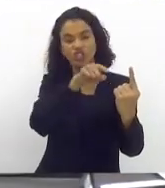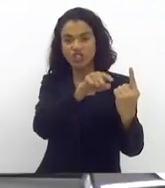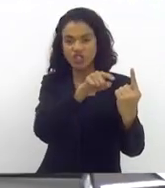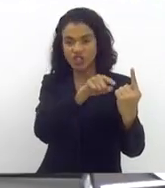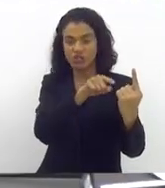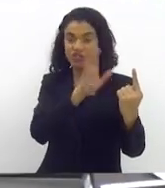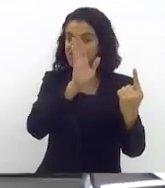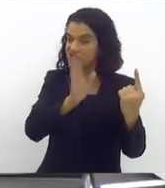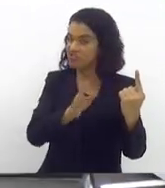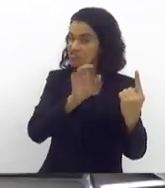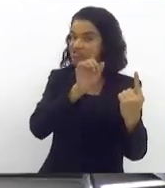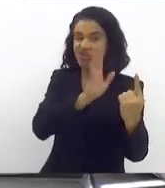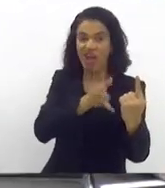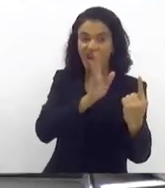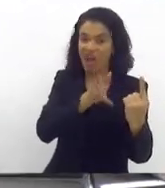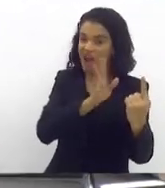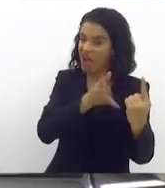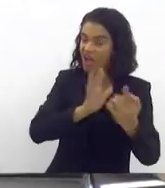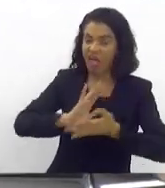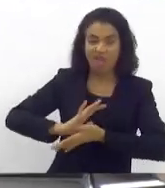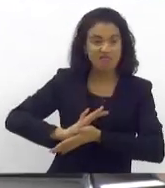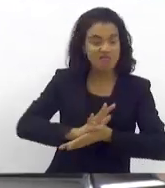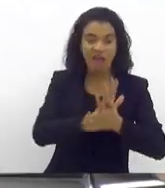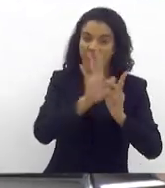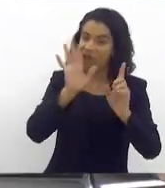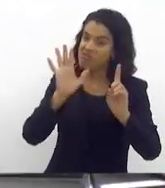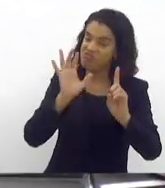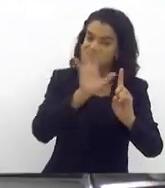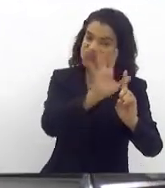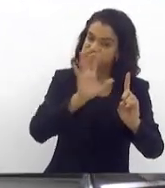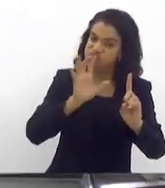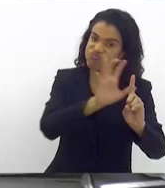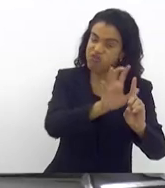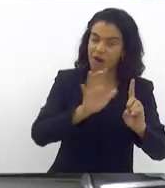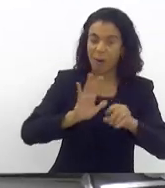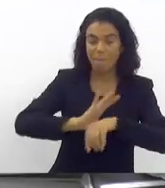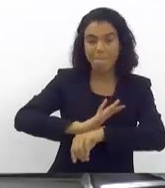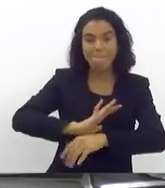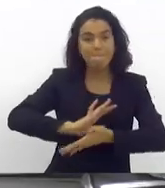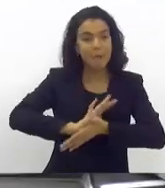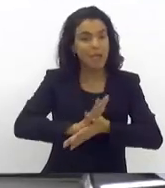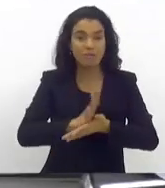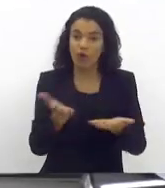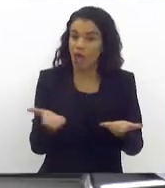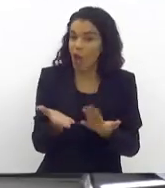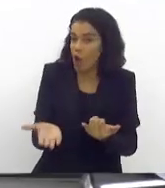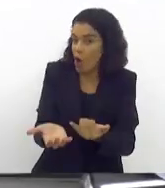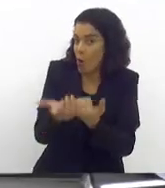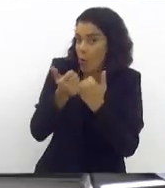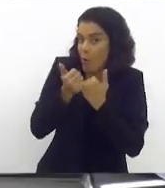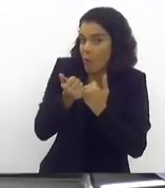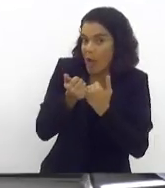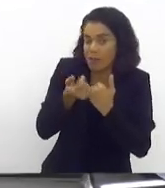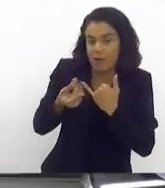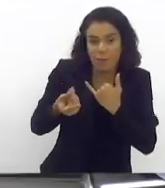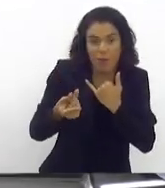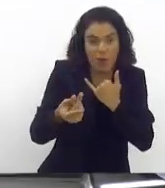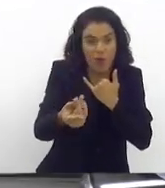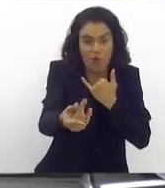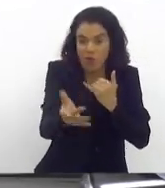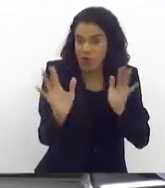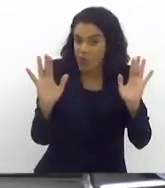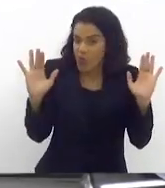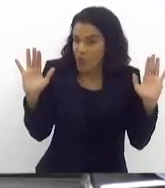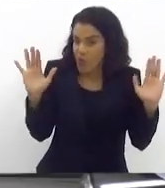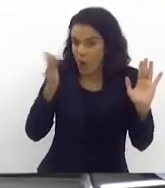está fazendo um assédio inaceitável, porque passou a ser um patrimônio imaterial. Então, você dizer que